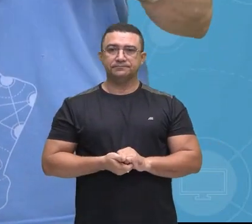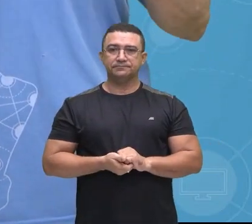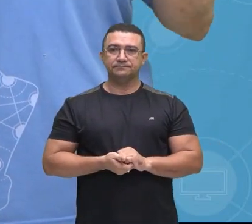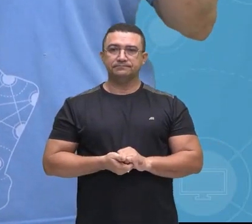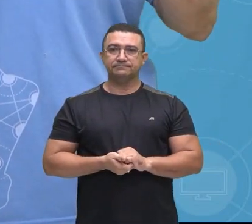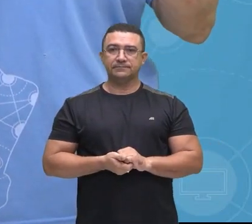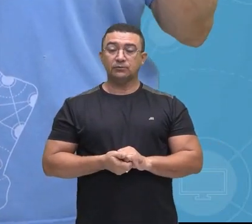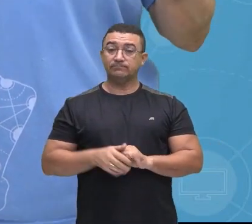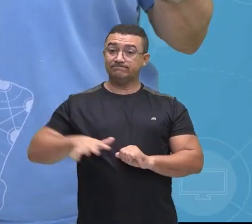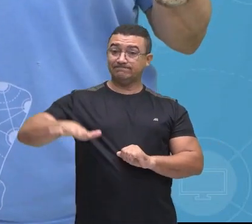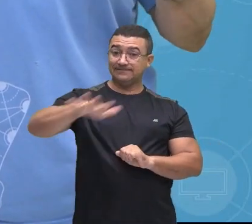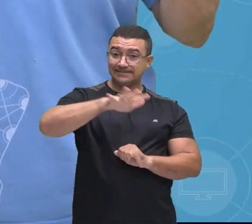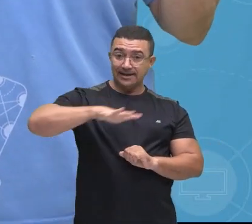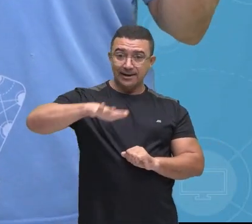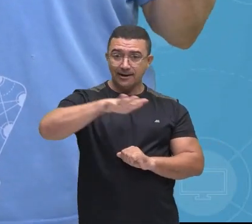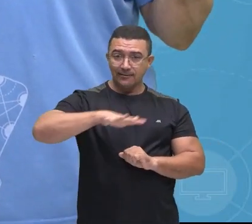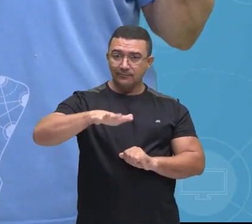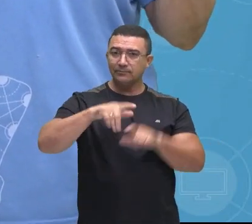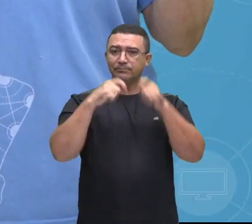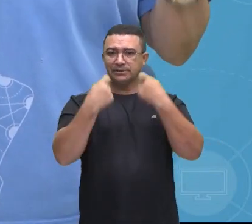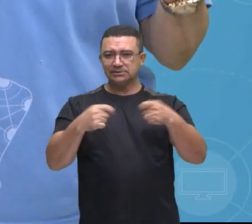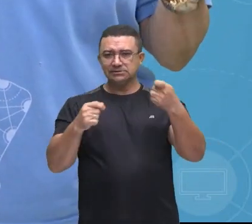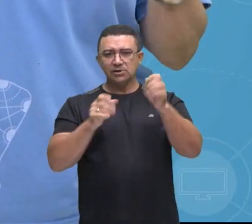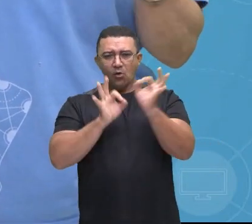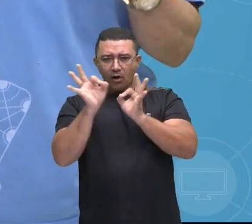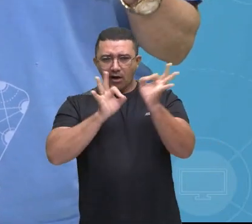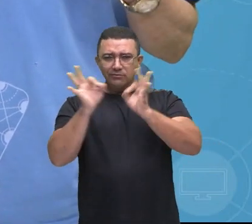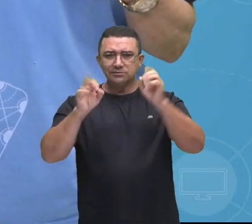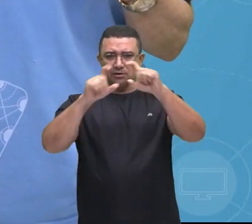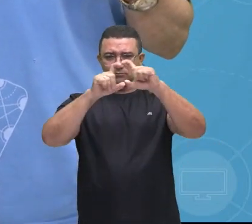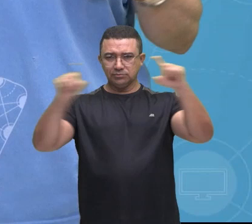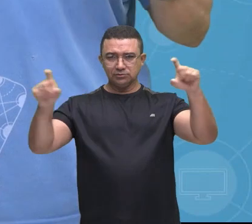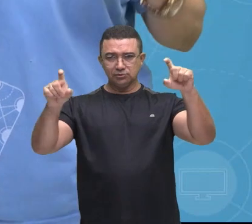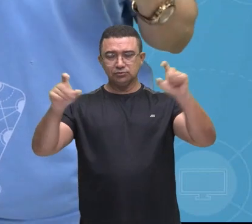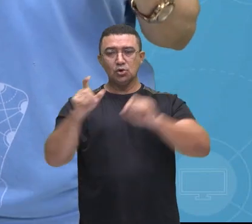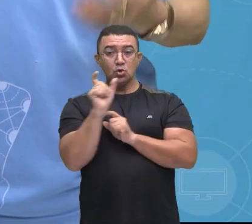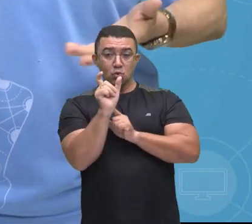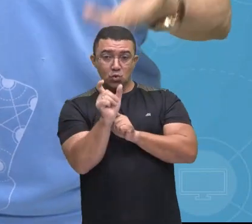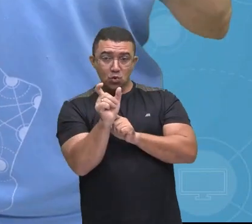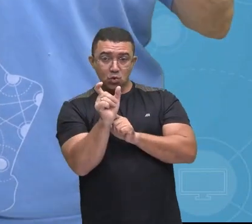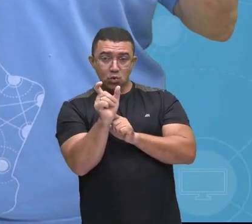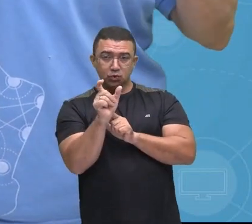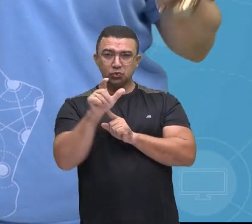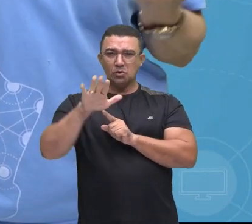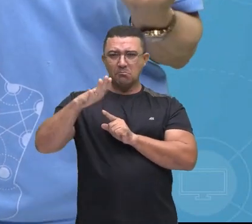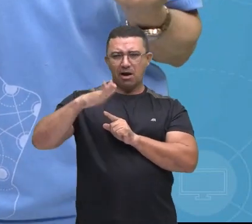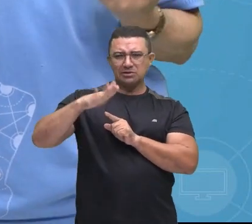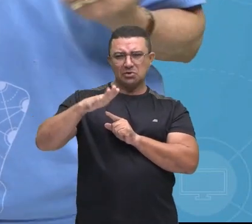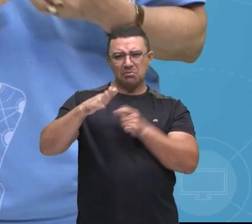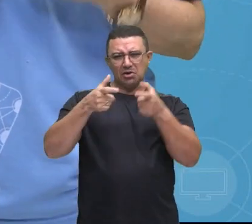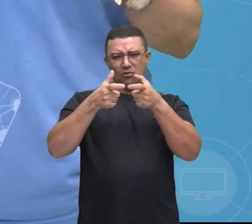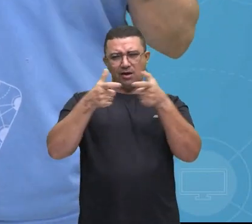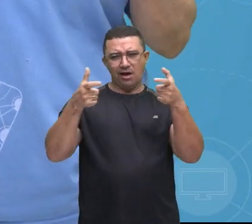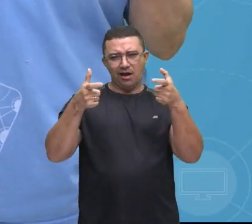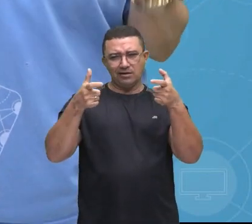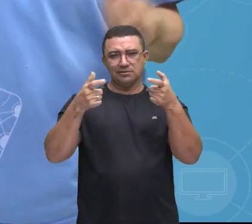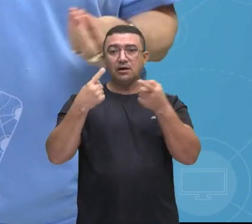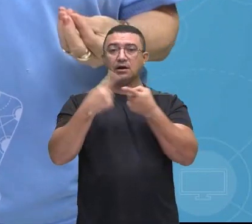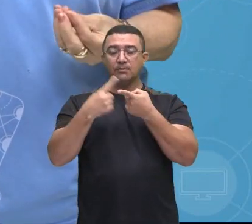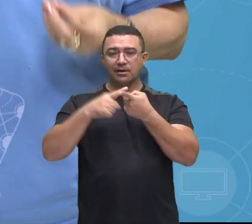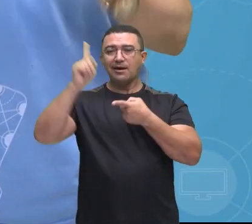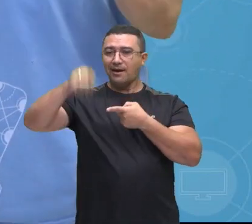geral, você deve fazer um parágrafo curto ou médio. Por quê? Porque permite uma